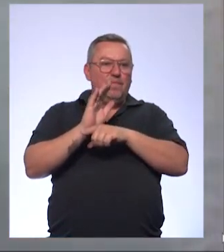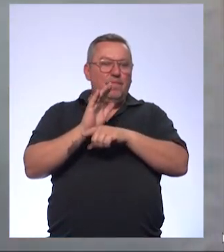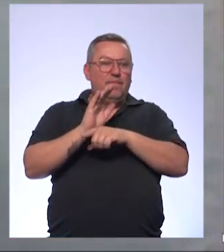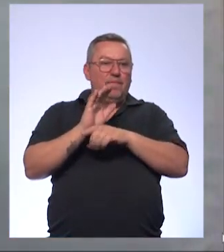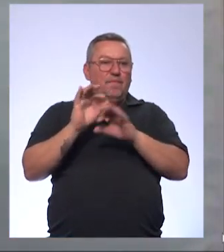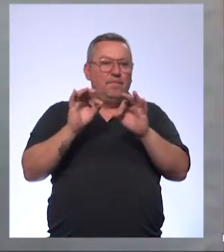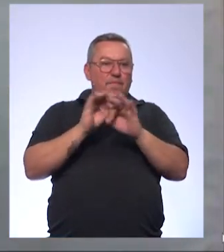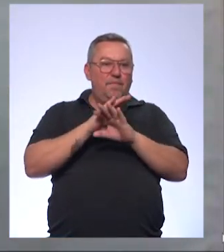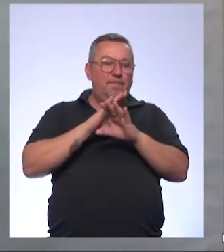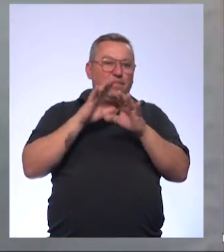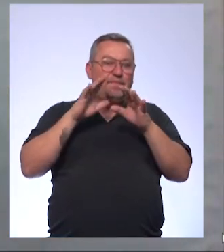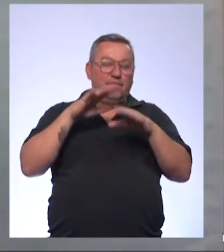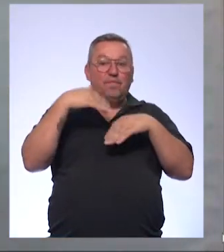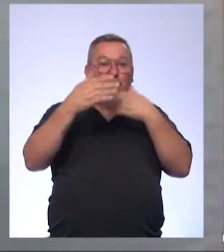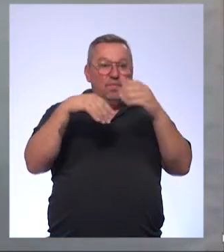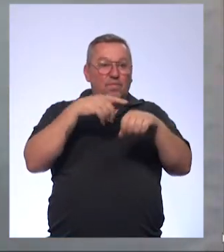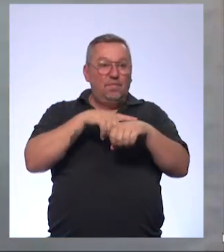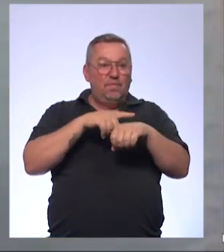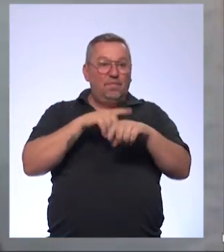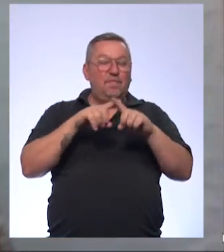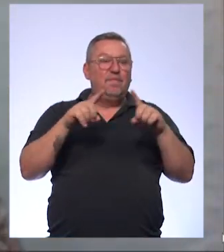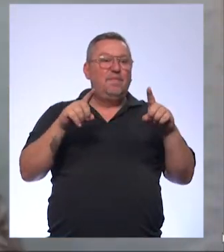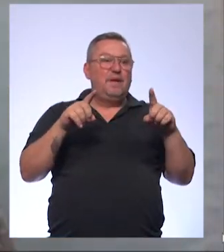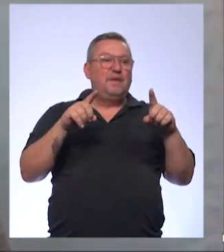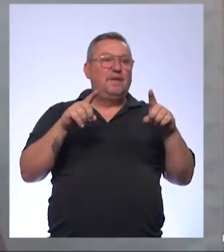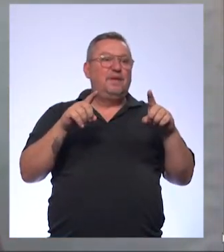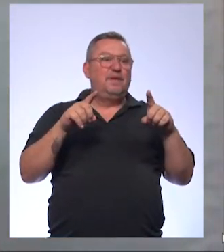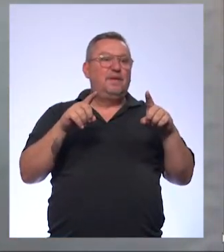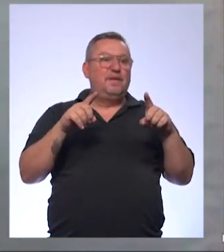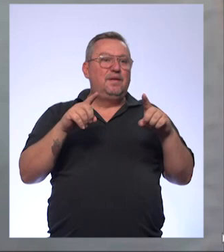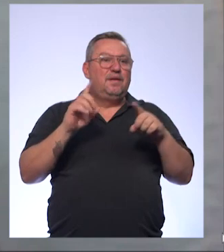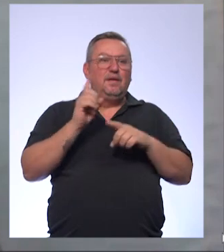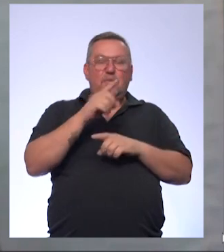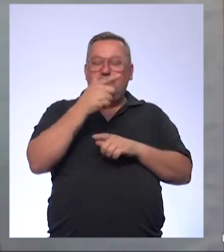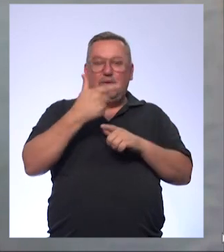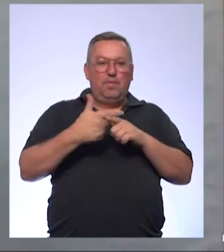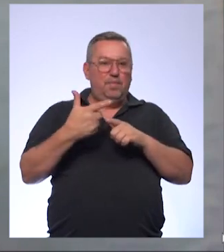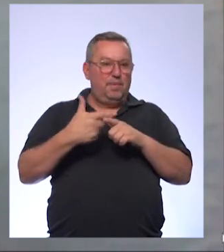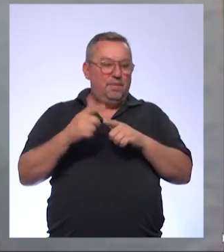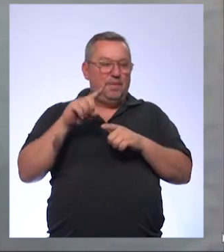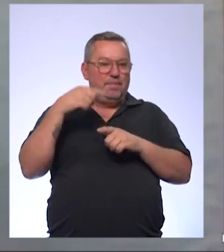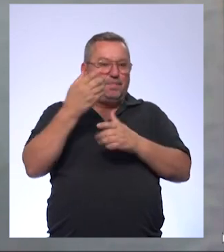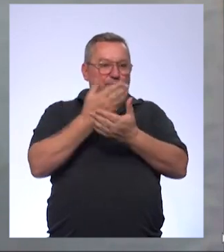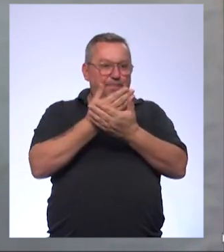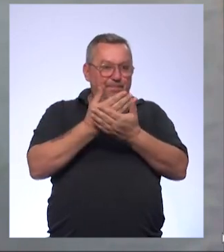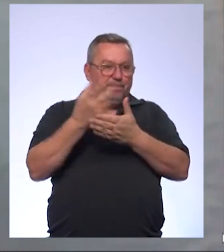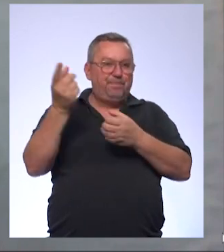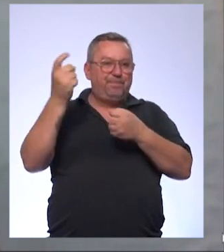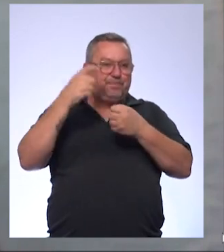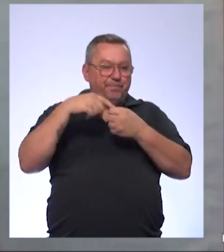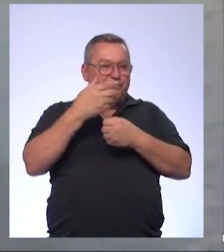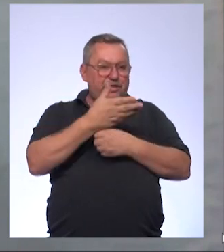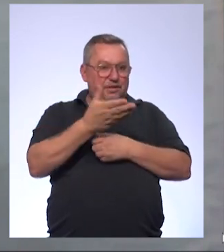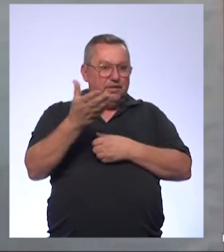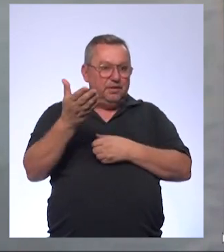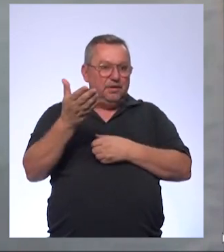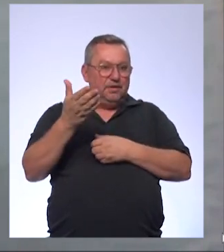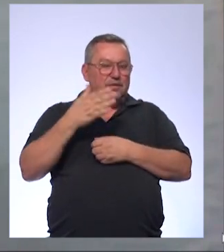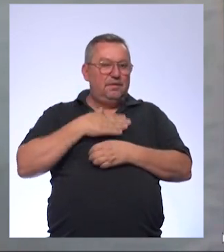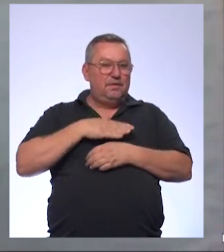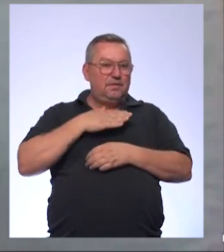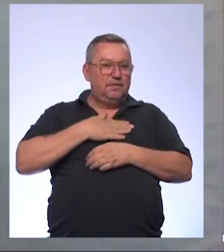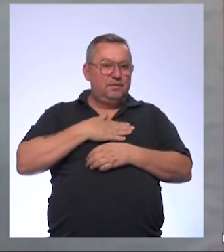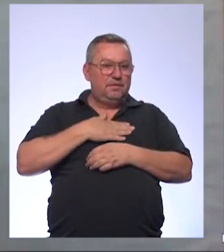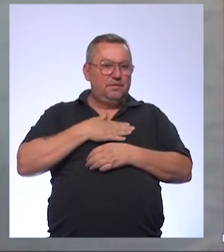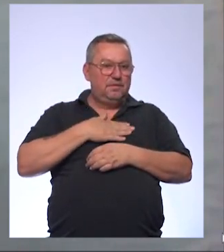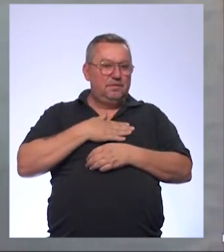acabei aqui me excedendo no tempo, mas não tem problema, na próxima aula eu vou mostrar o vídeo do aluno, fica